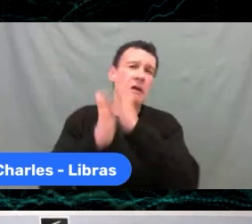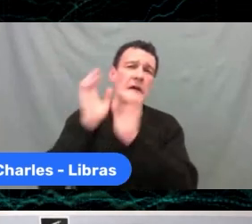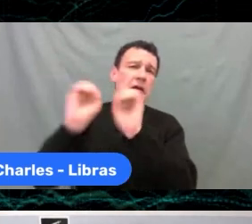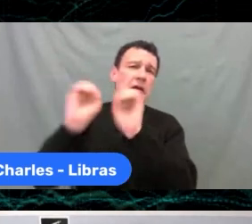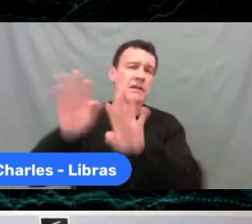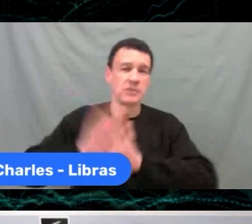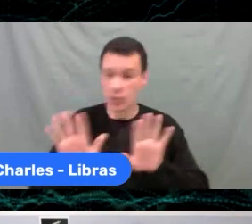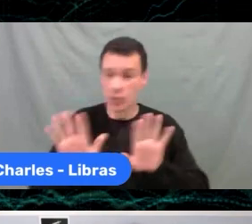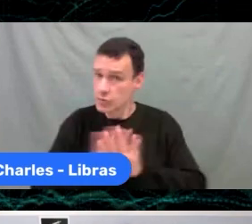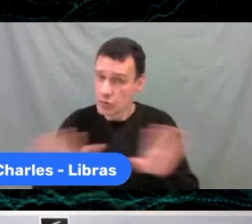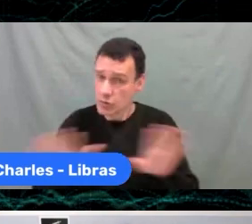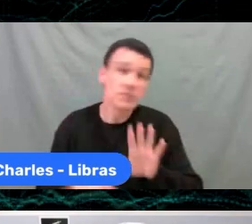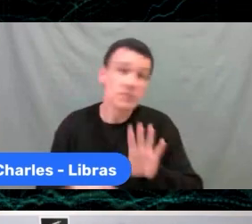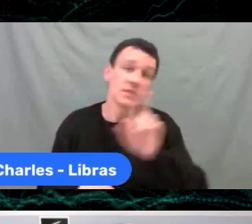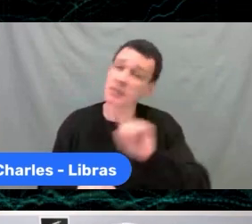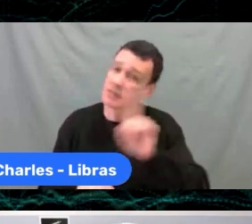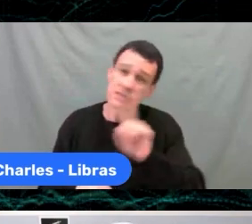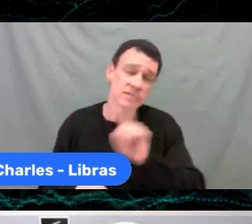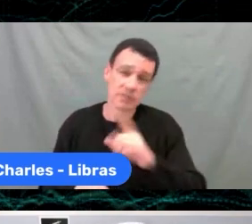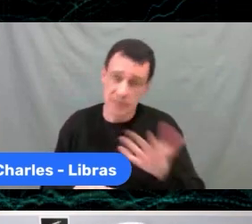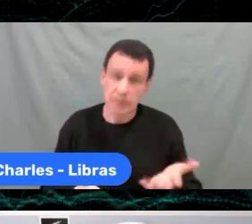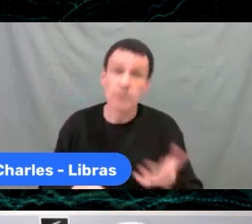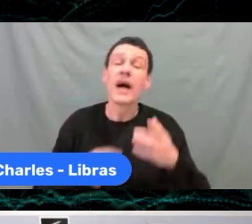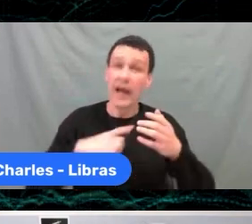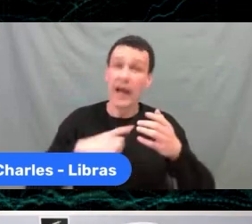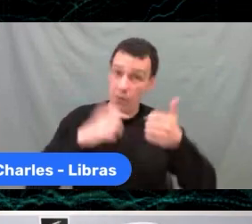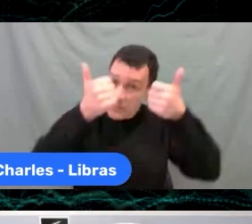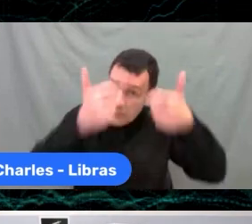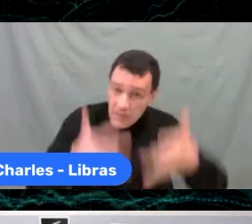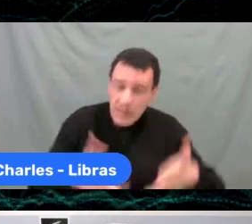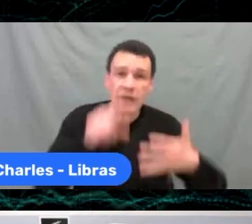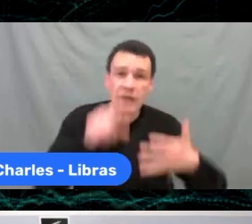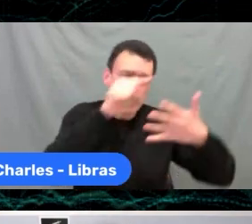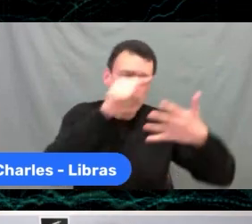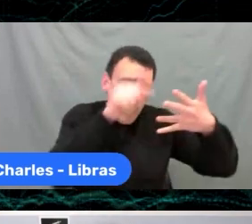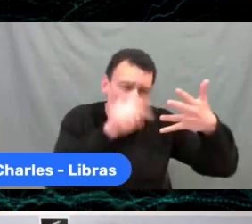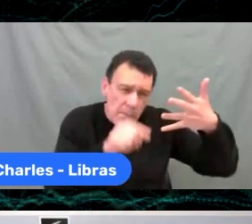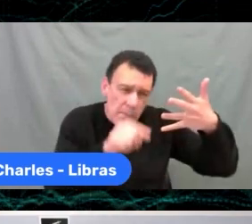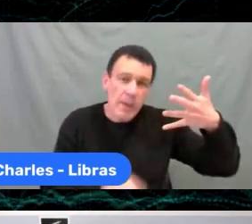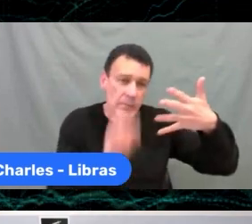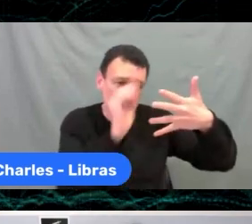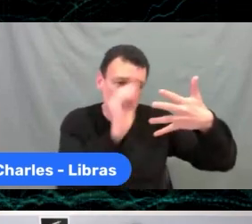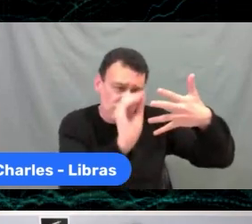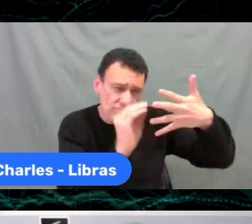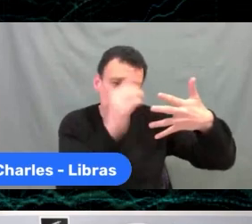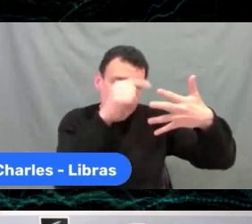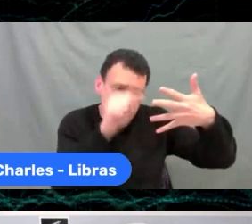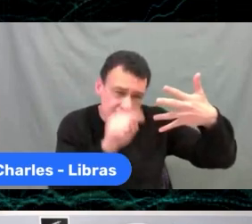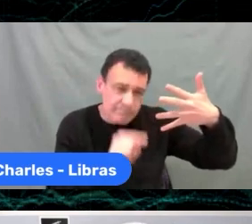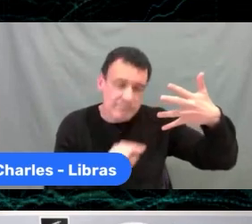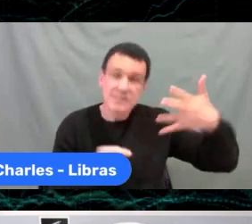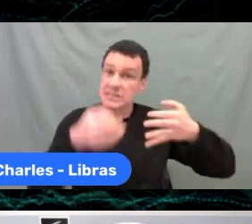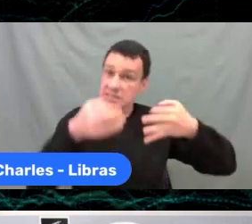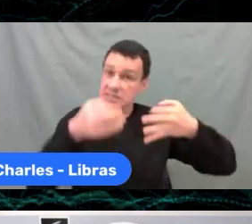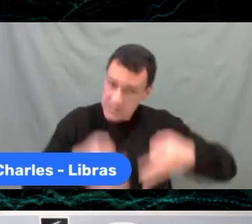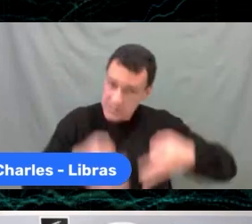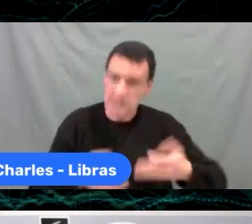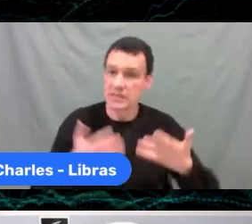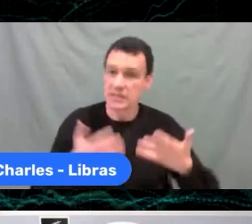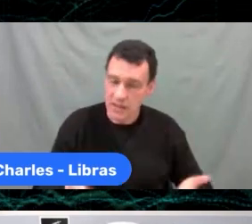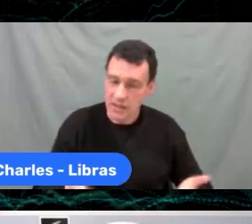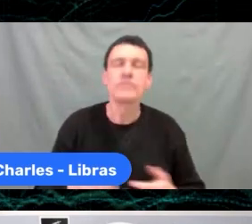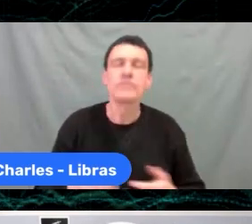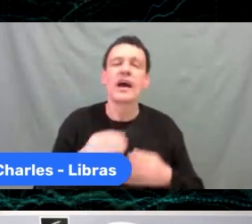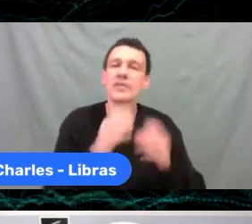você execute determinados passos, você pense em determinados cenários que vão vir a acontecer depois dessa